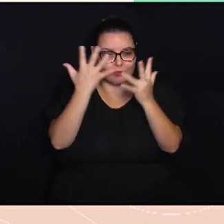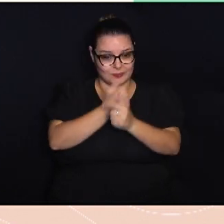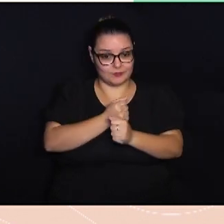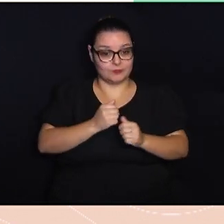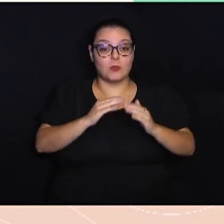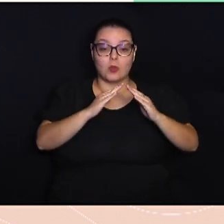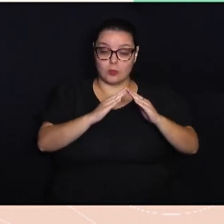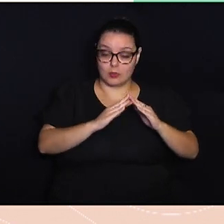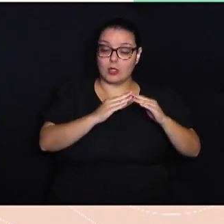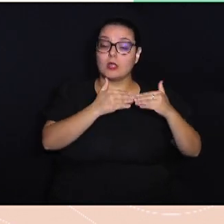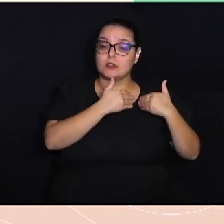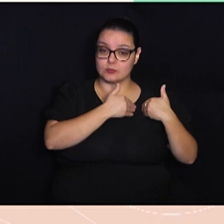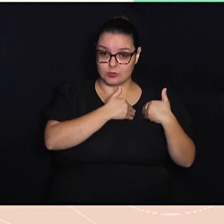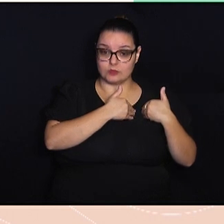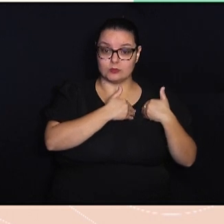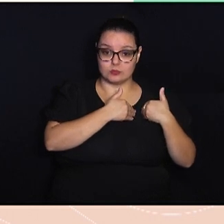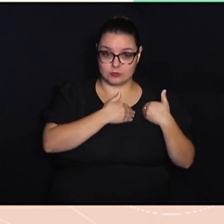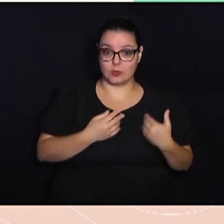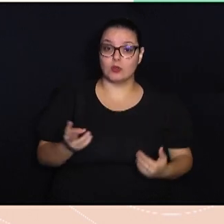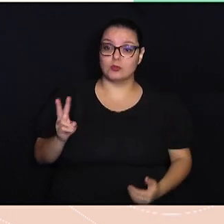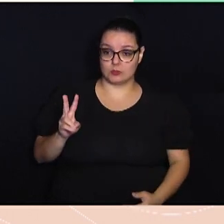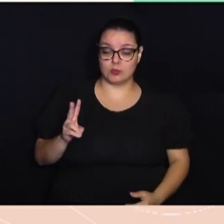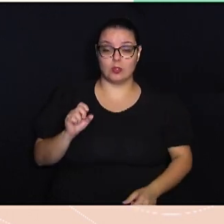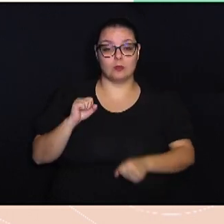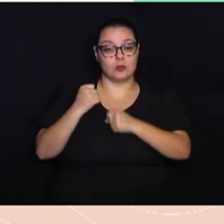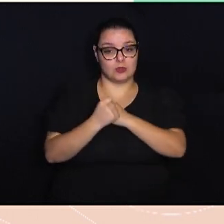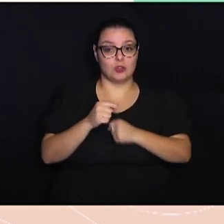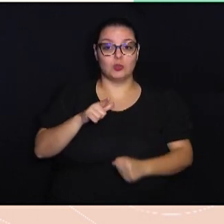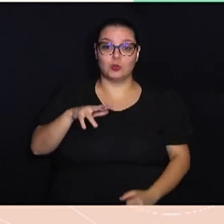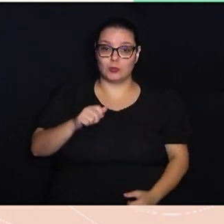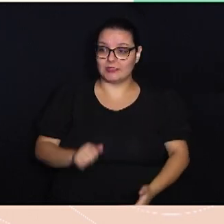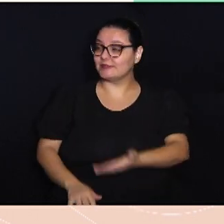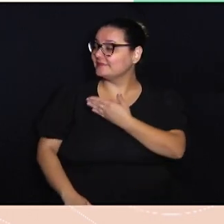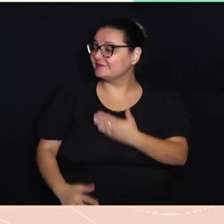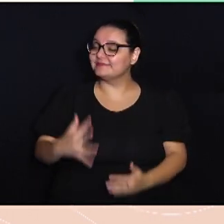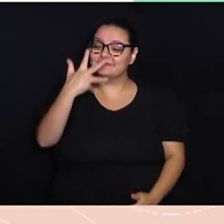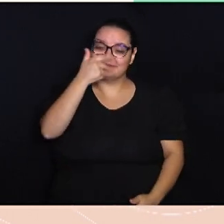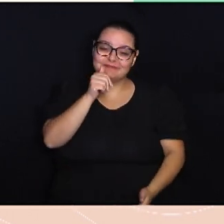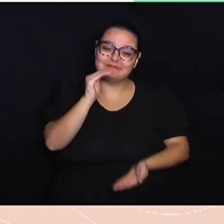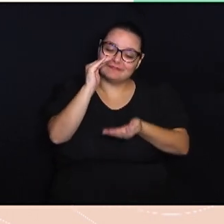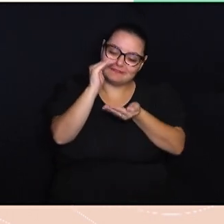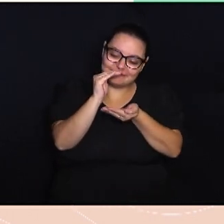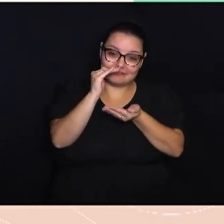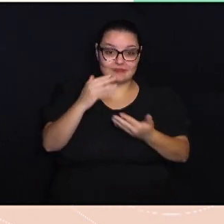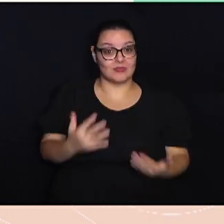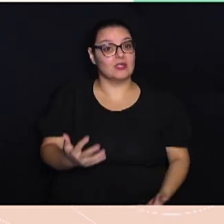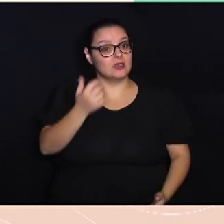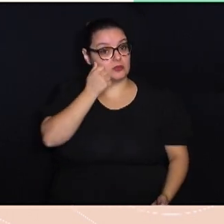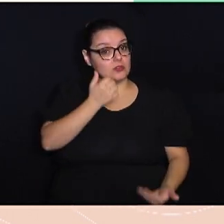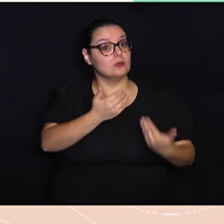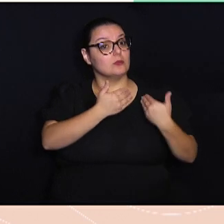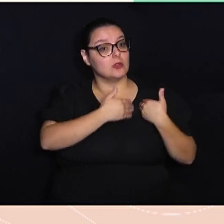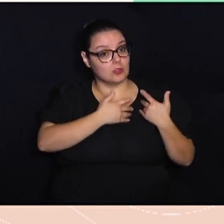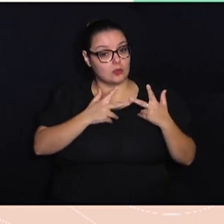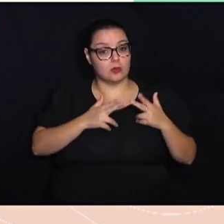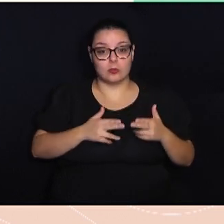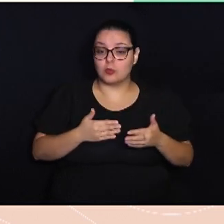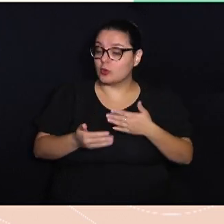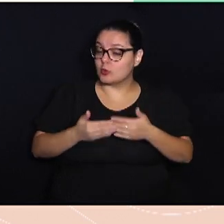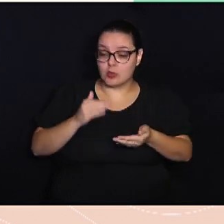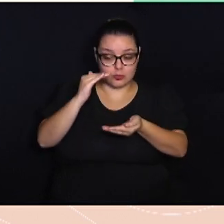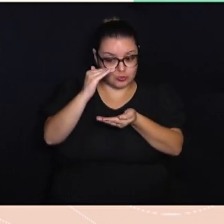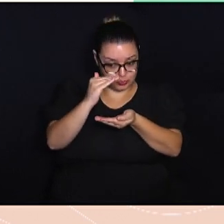tem sobre as exportações e sobre as importações, você pode ter um efeito positivo no PIB. Por outro lado, quando a inflação